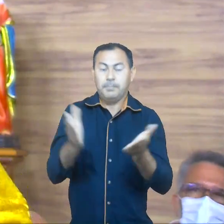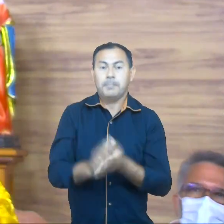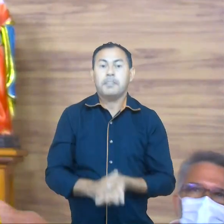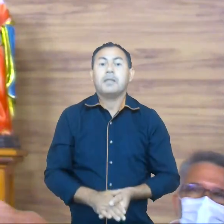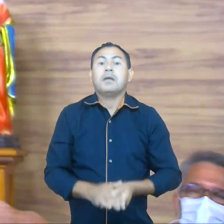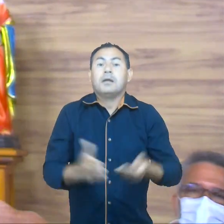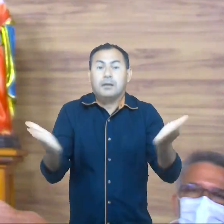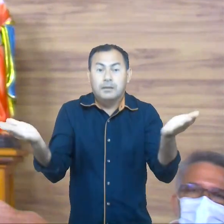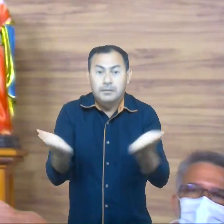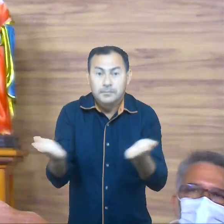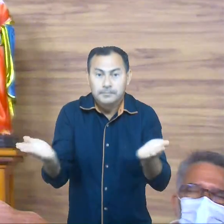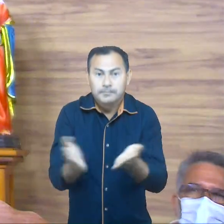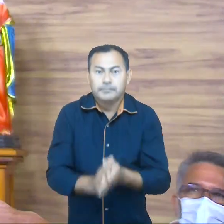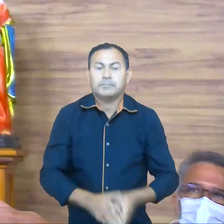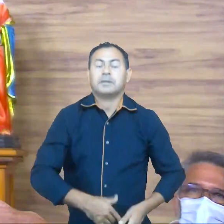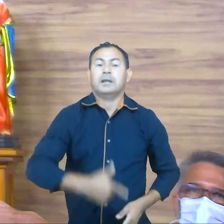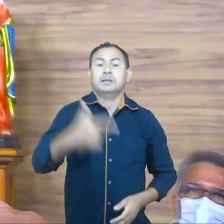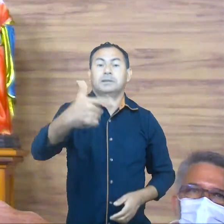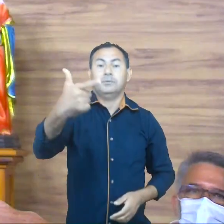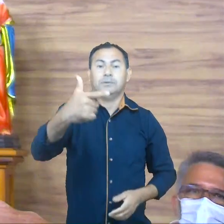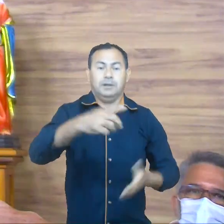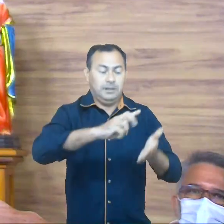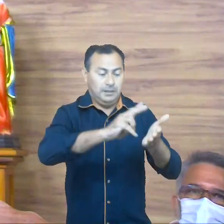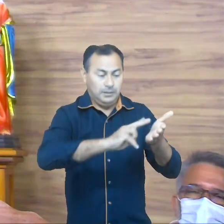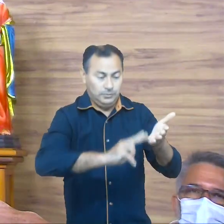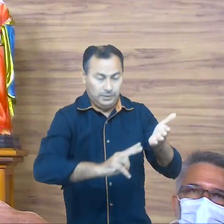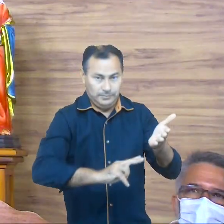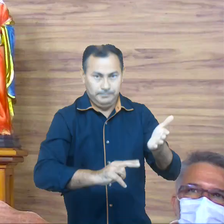Agora, a segunda leitura